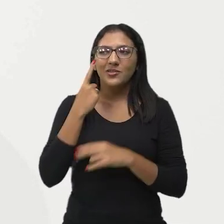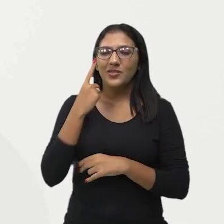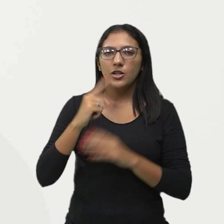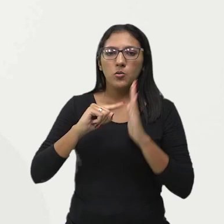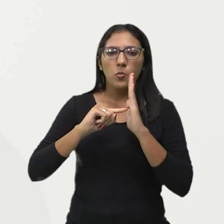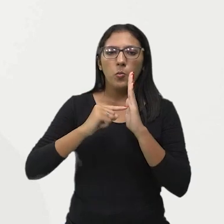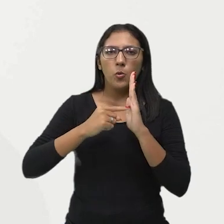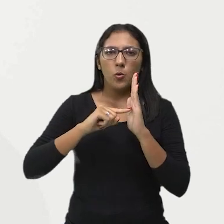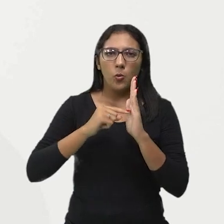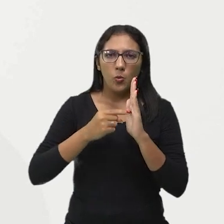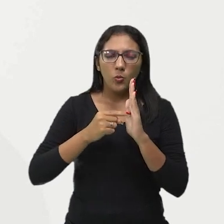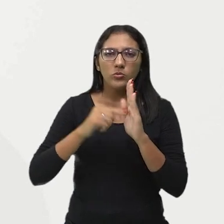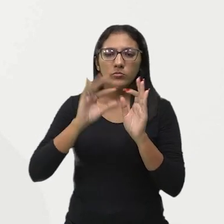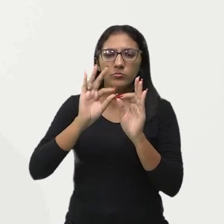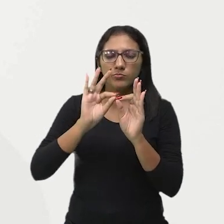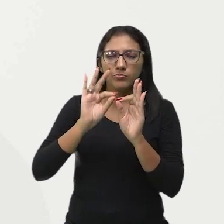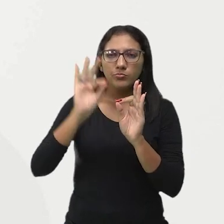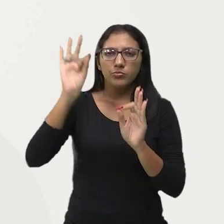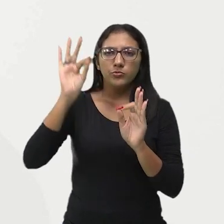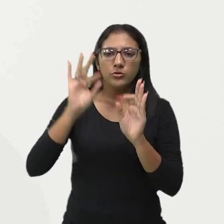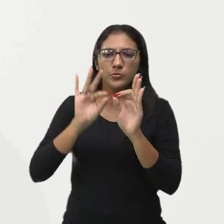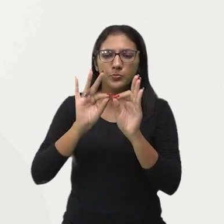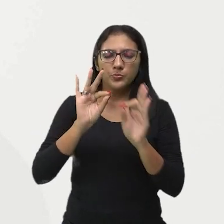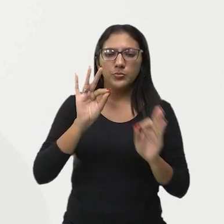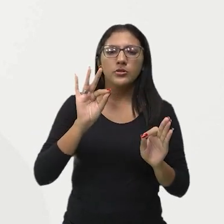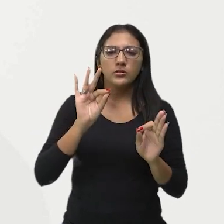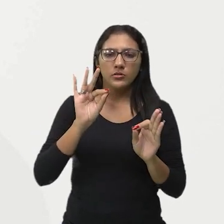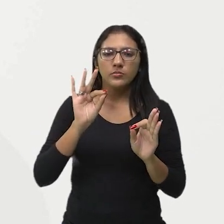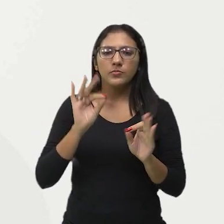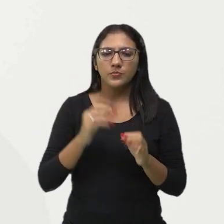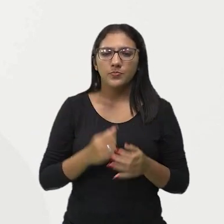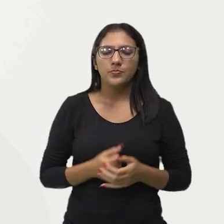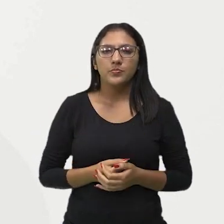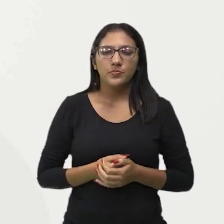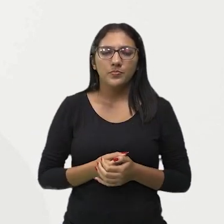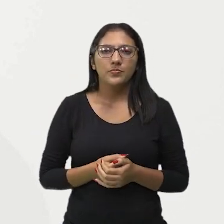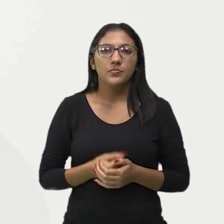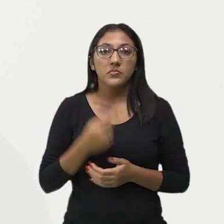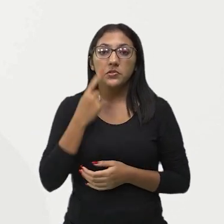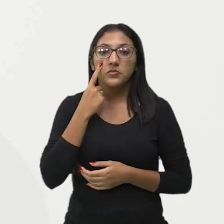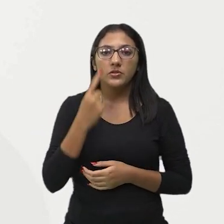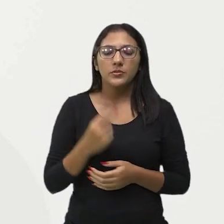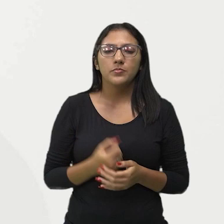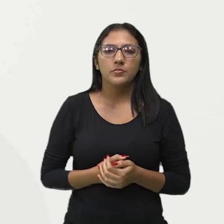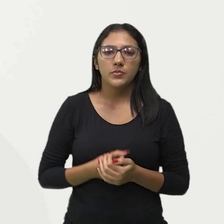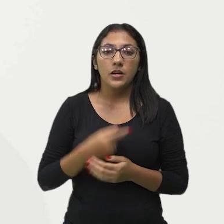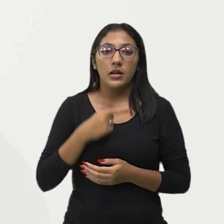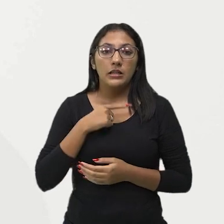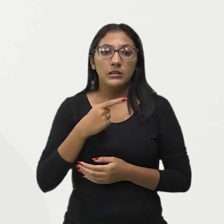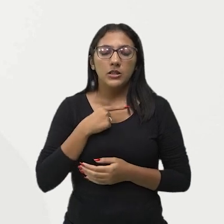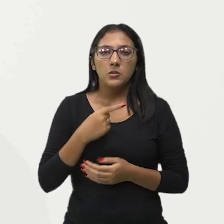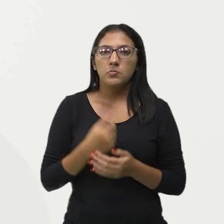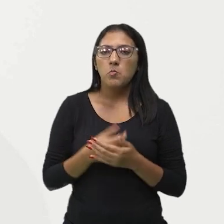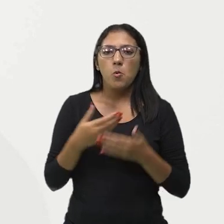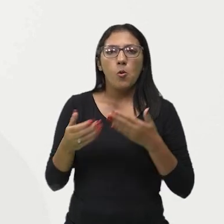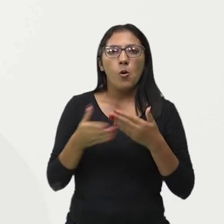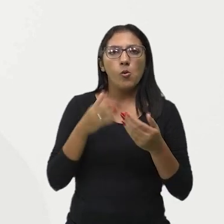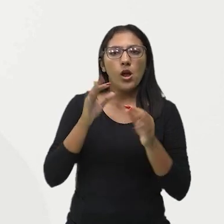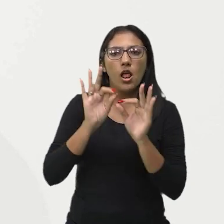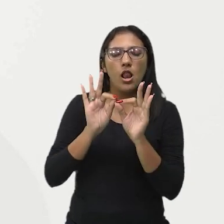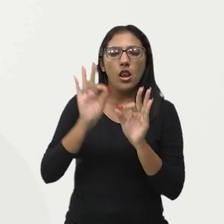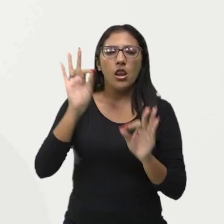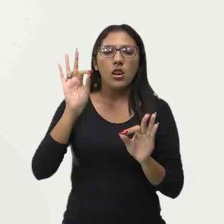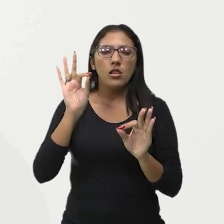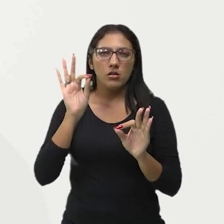DE. Atenção, pessoal, qualquer segmento. Aqui, ó. Falamos qualquer segmento. Então, nós